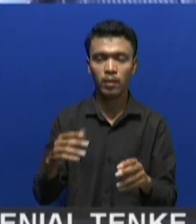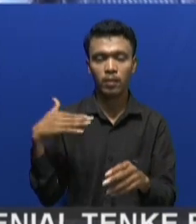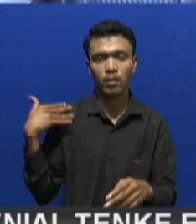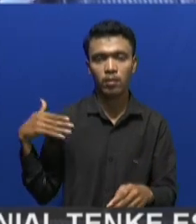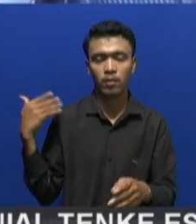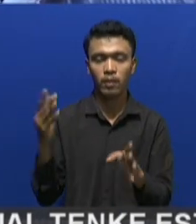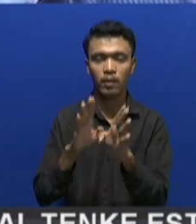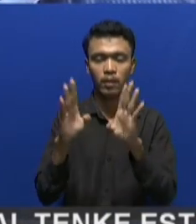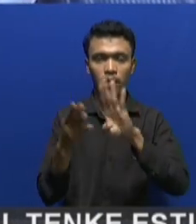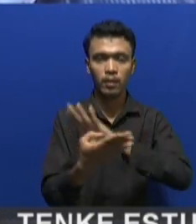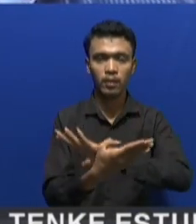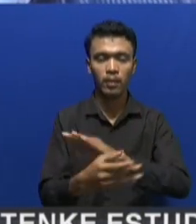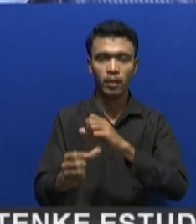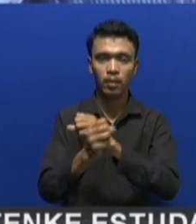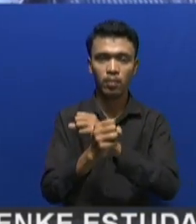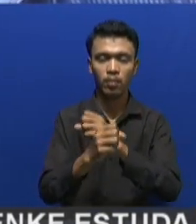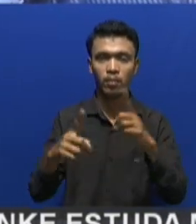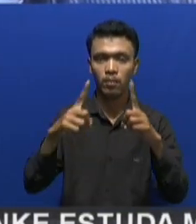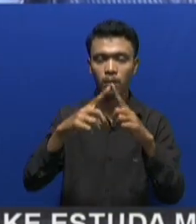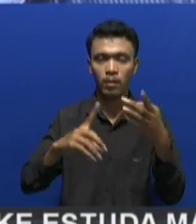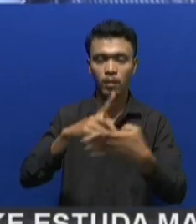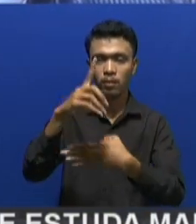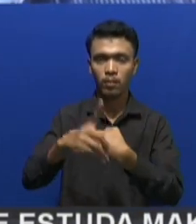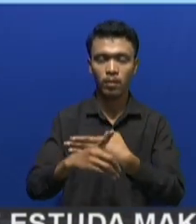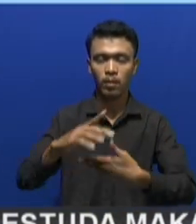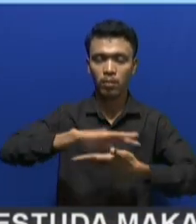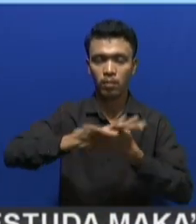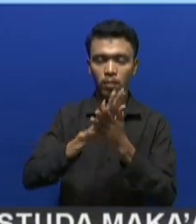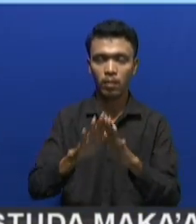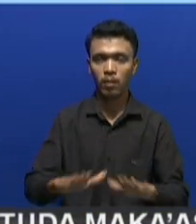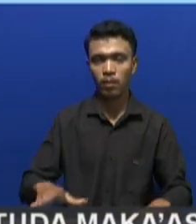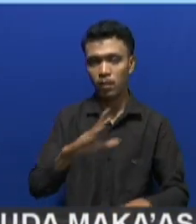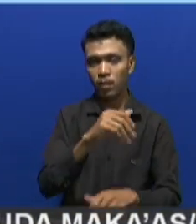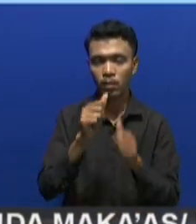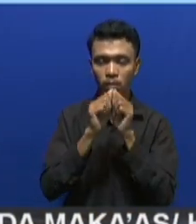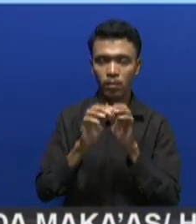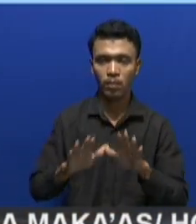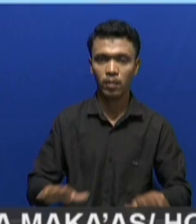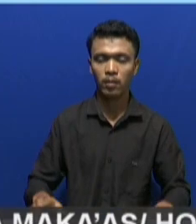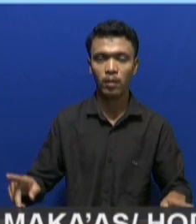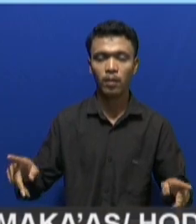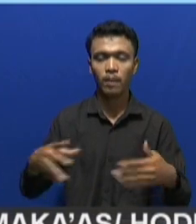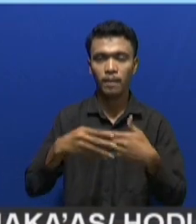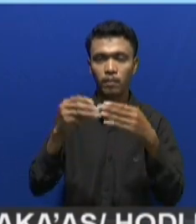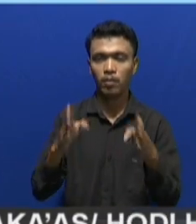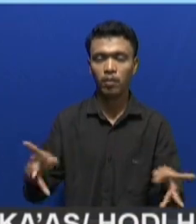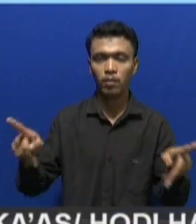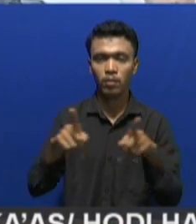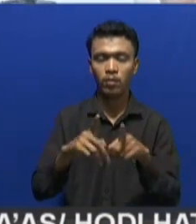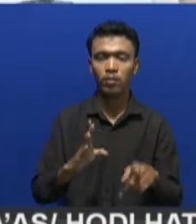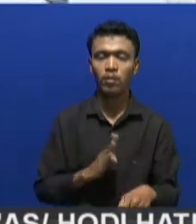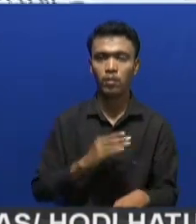sair autor para desenvolvimento, autor para dame, autor para paz. Administrador Posto Laga João Freitas de